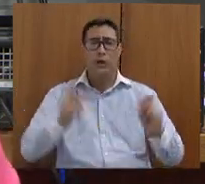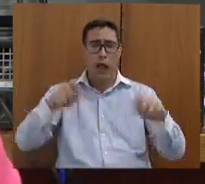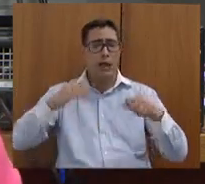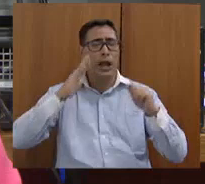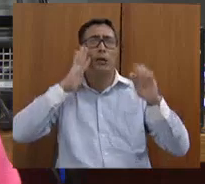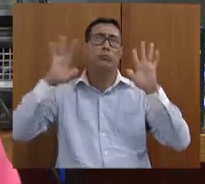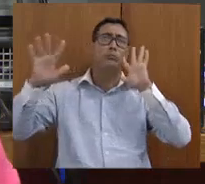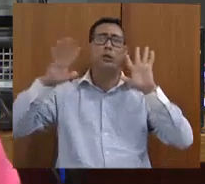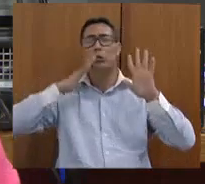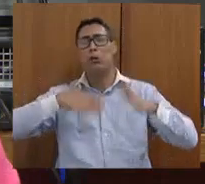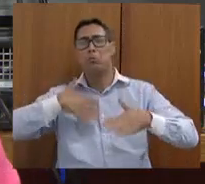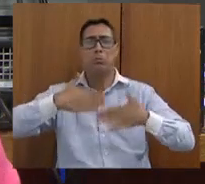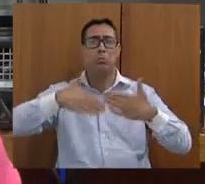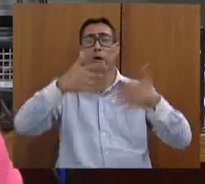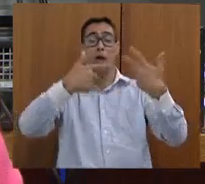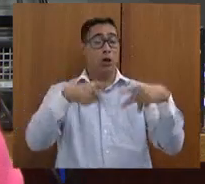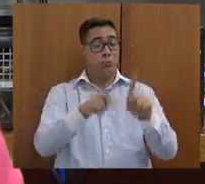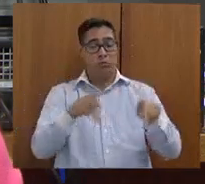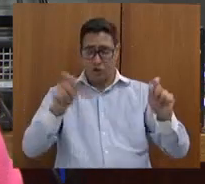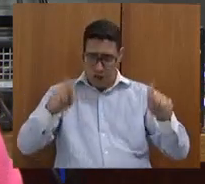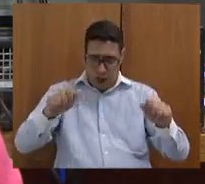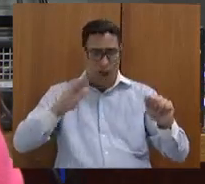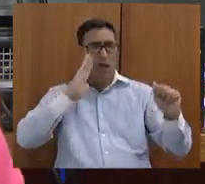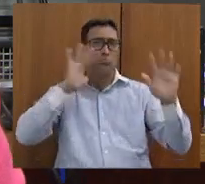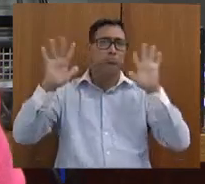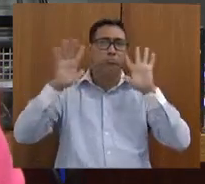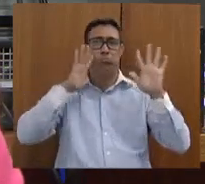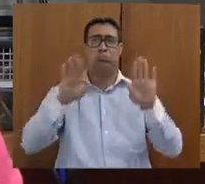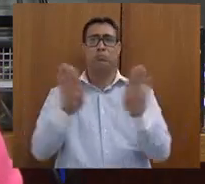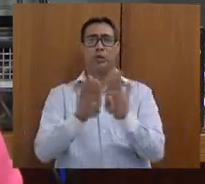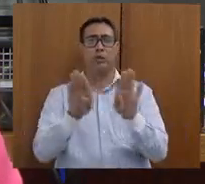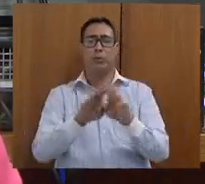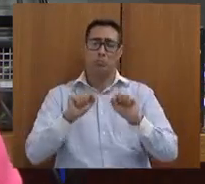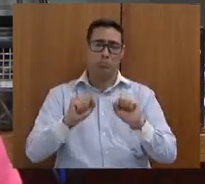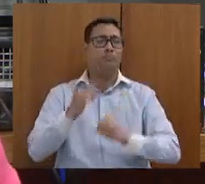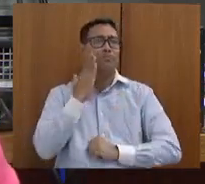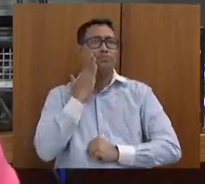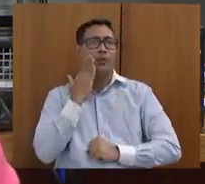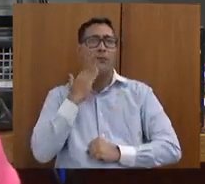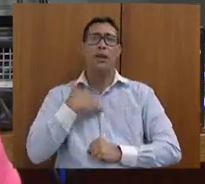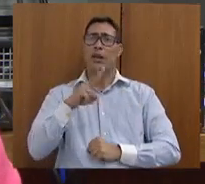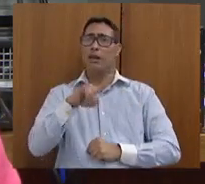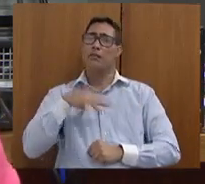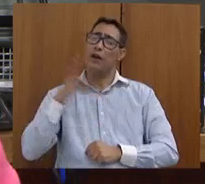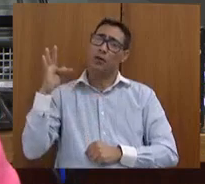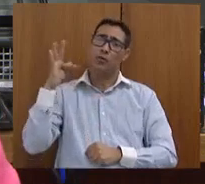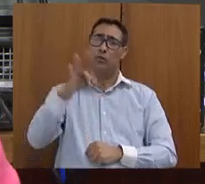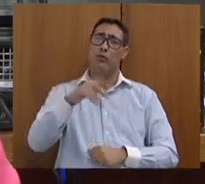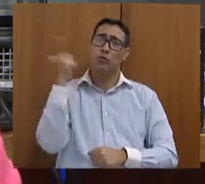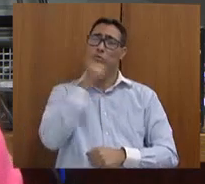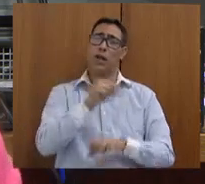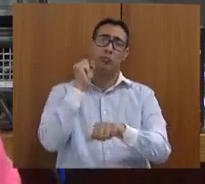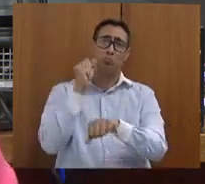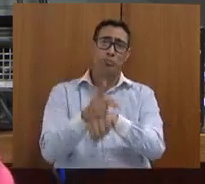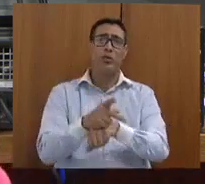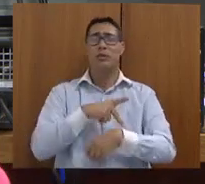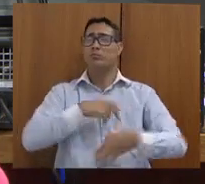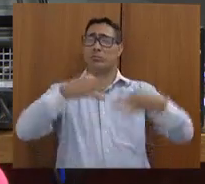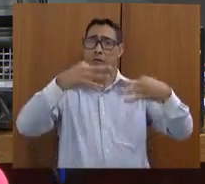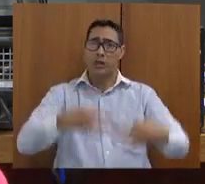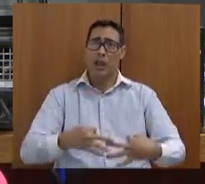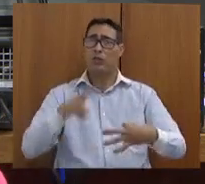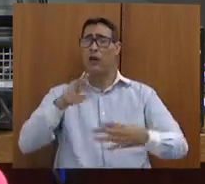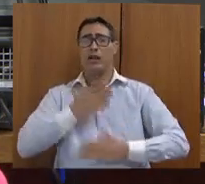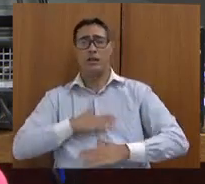com professores que vão poder sonhar que vão poder saber que ter uma aposentadoria digna que vão descansar e aproveitar com a sua família